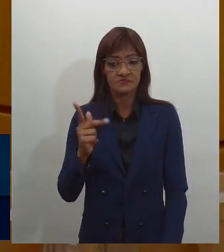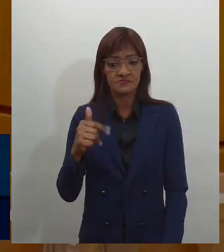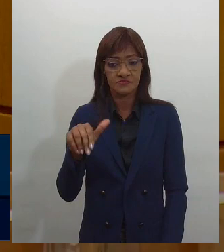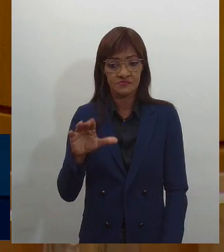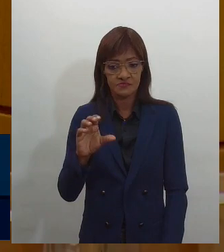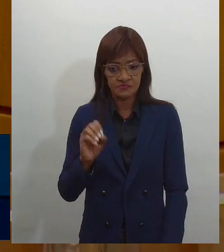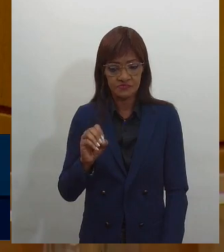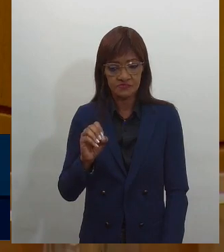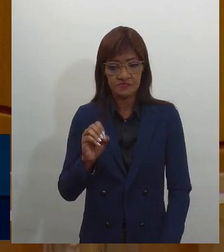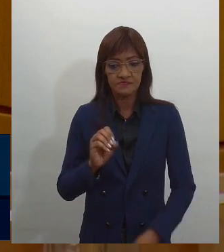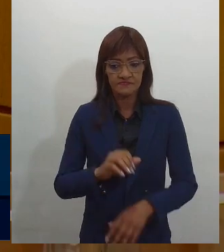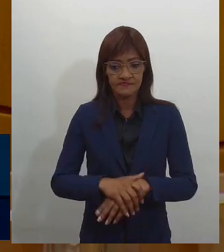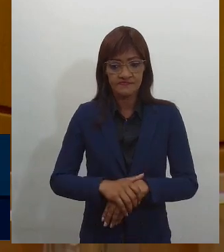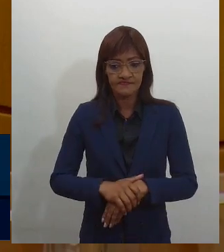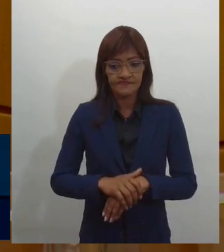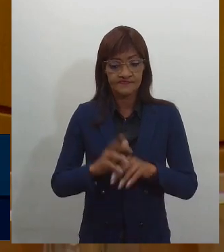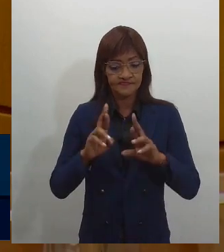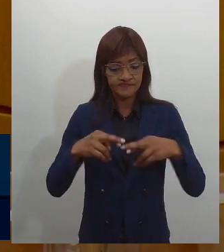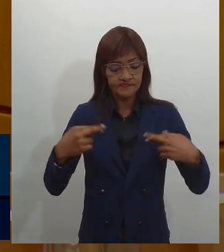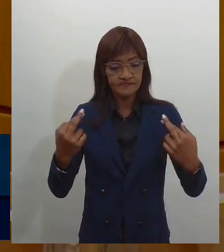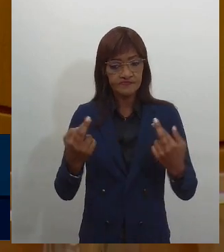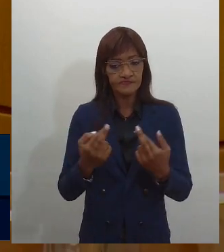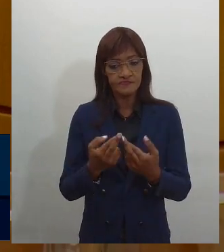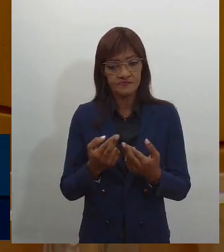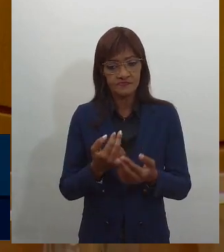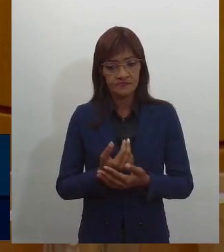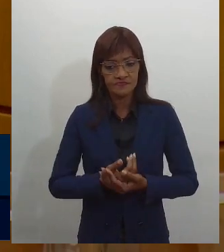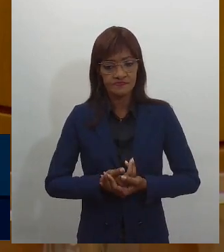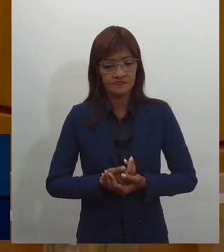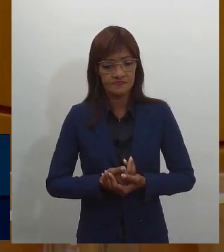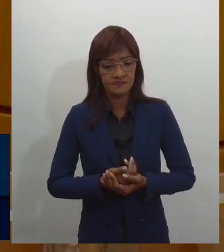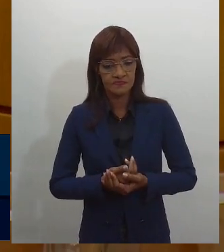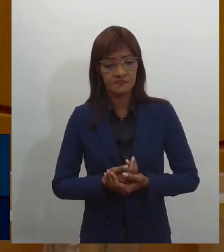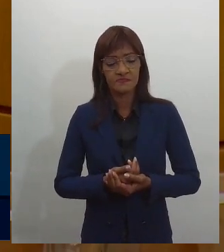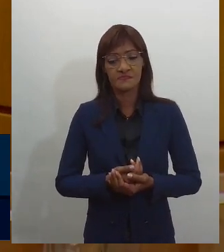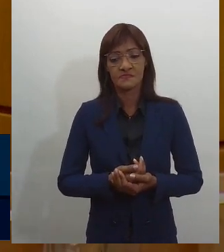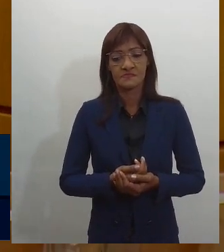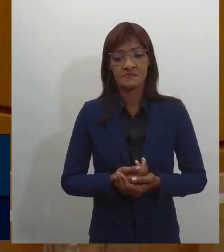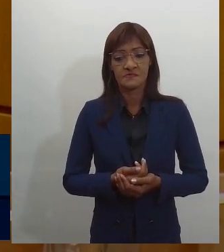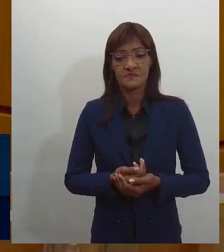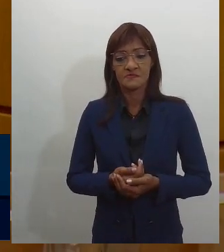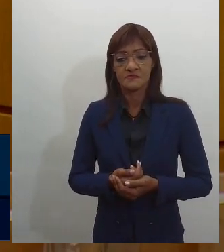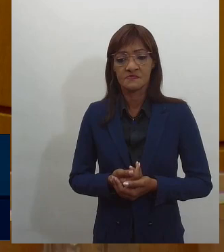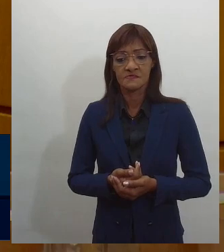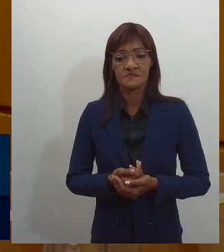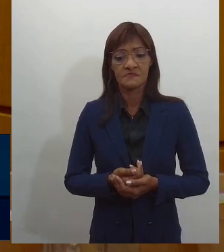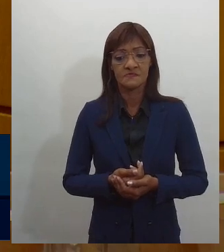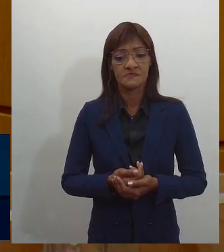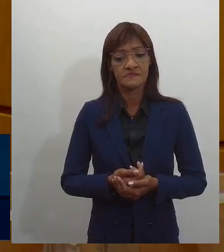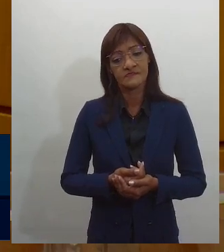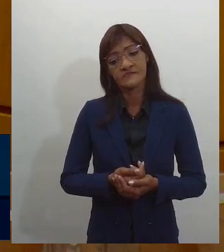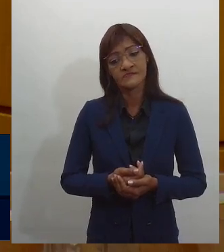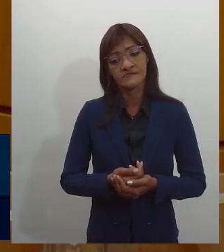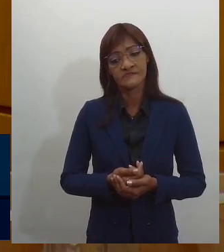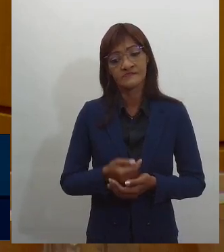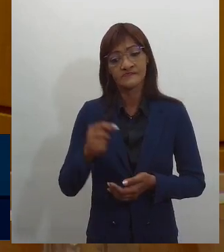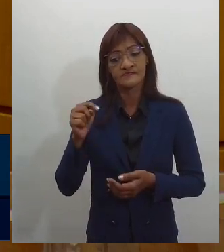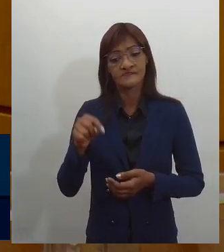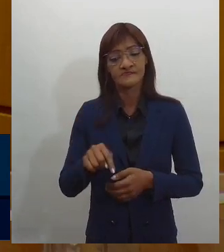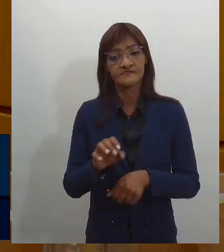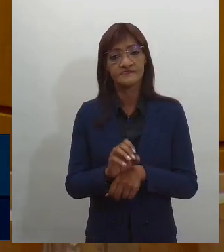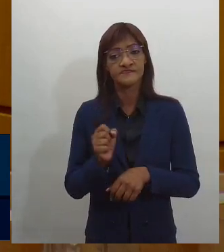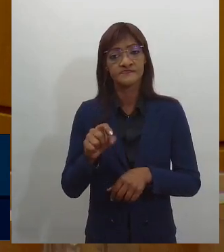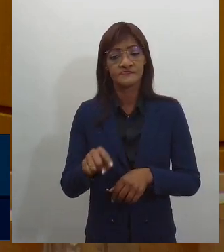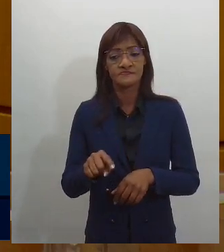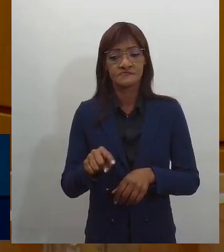reunião, e tratei sobre essa questão imprescindível para o estado de Sergipe, mas em especial o